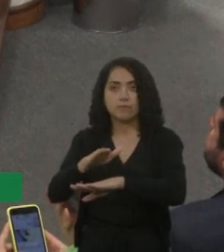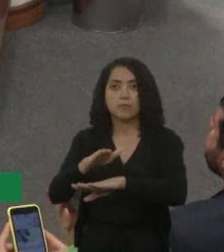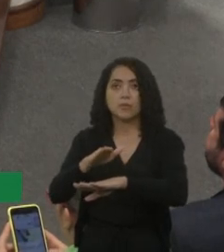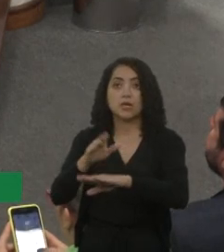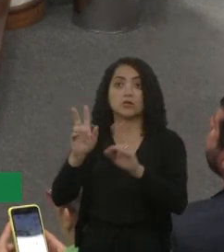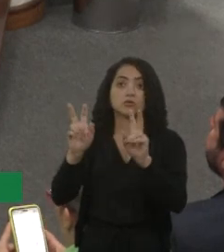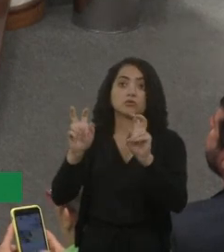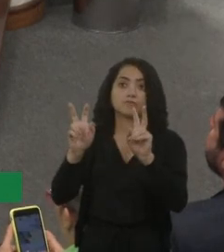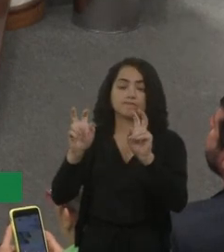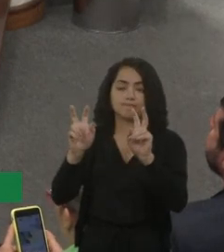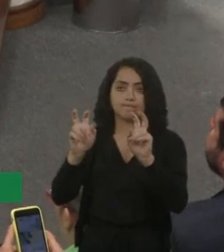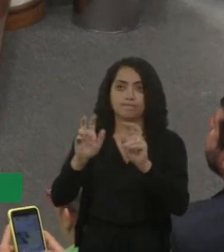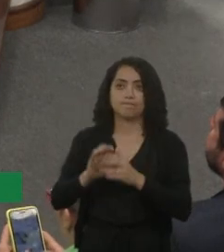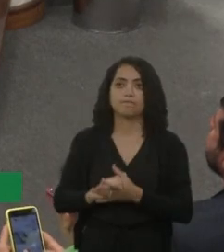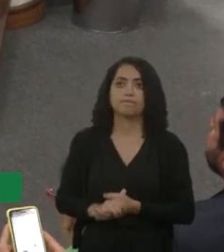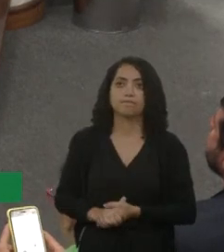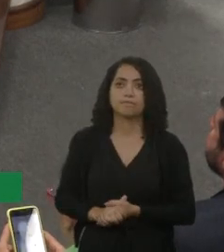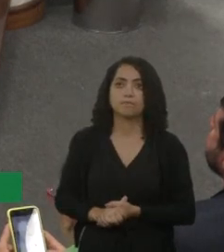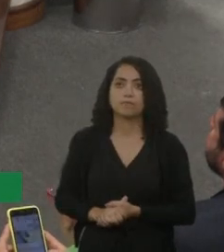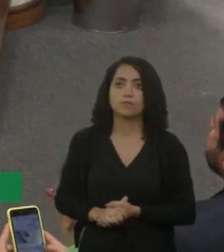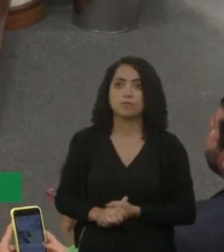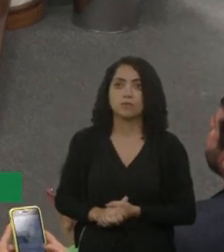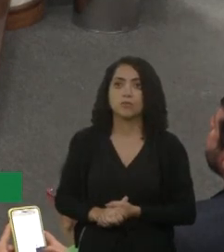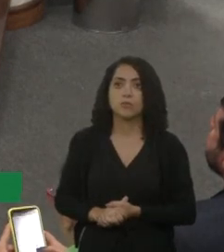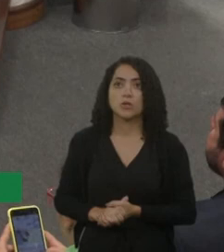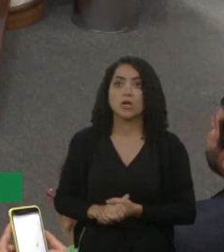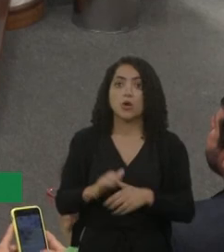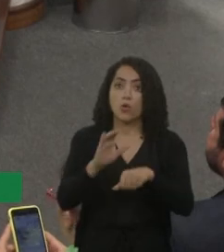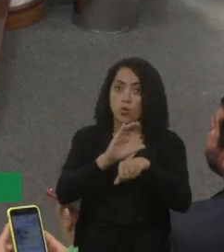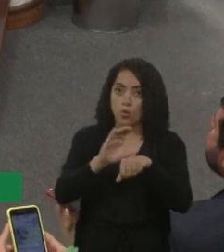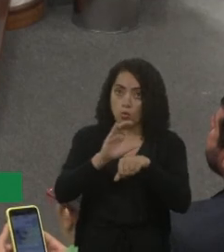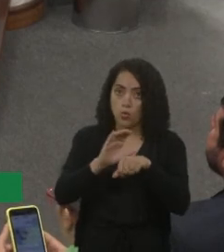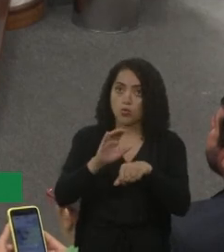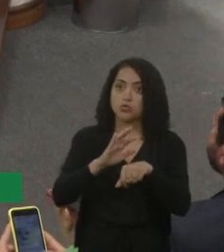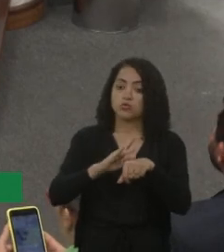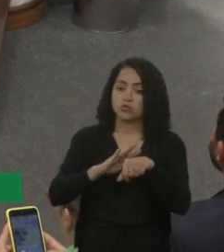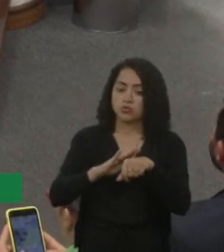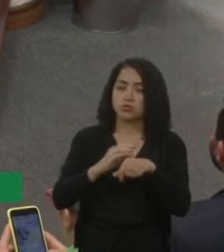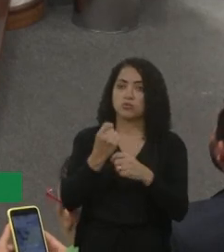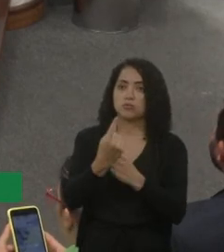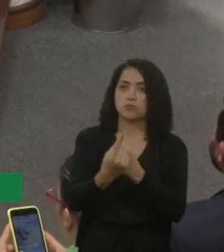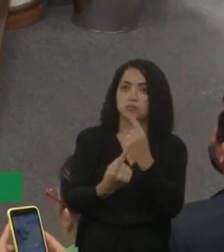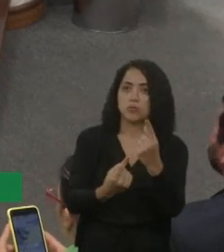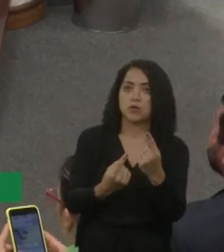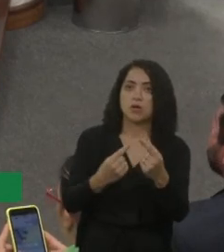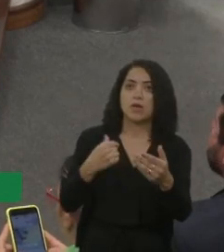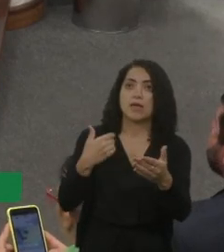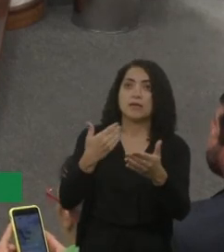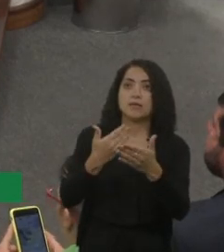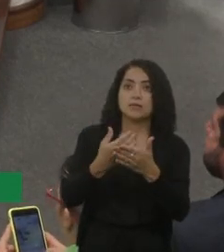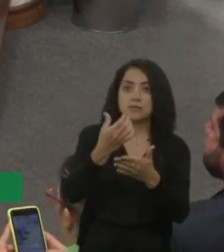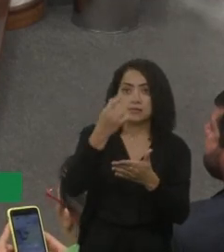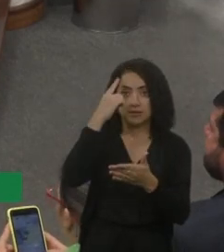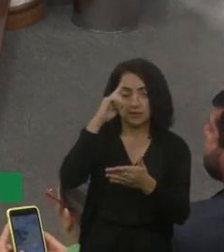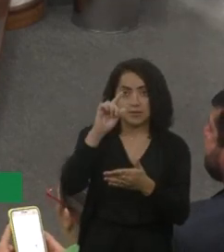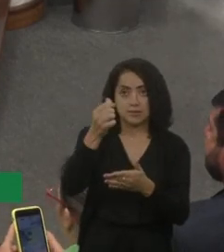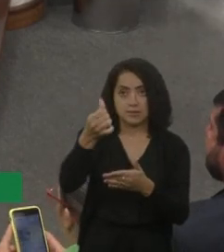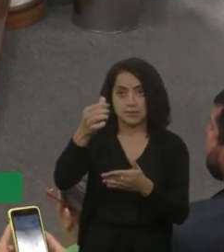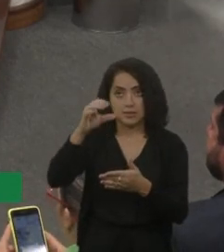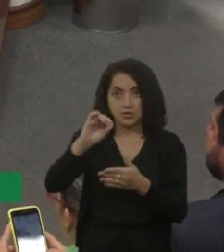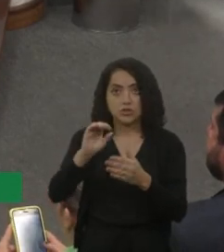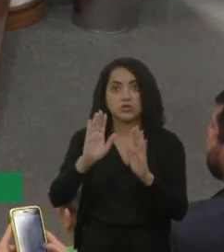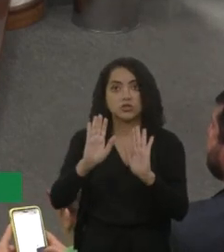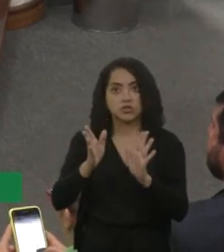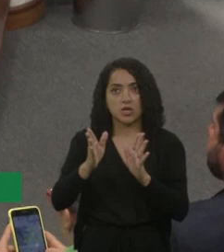tema. O curso de doenças raras, então, que eu falei, que logo em 60 dias ele vai estar disponível. Então, a partir daquelas 28